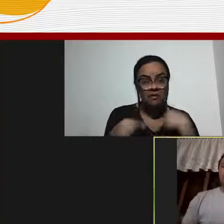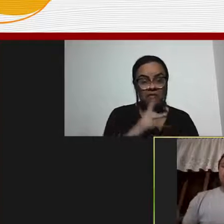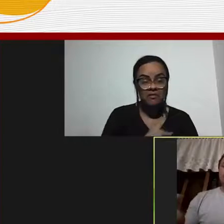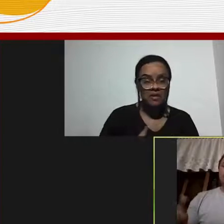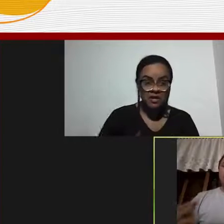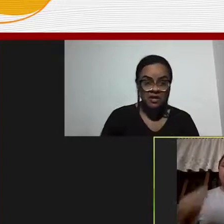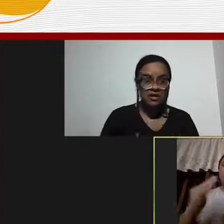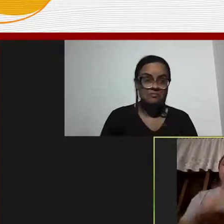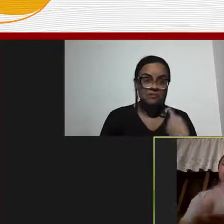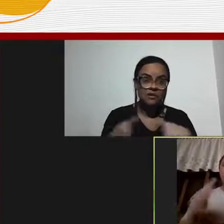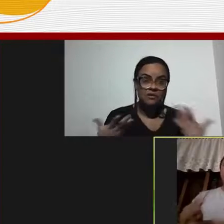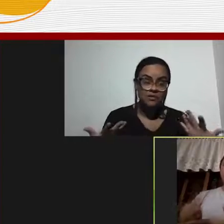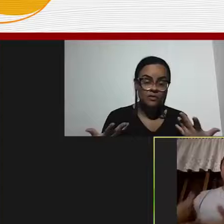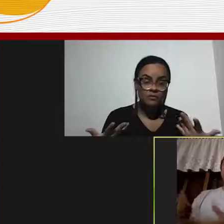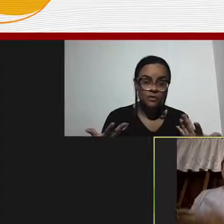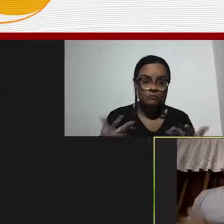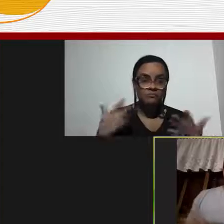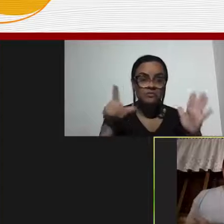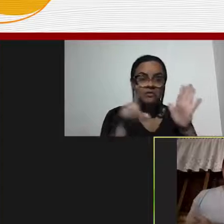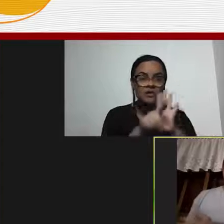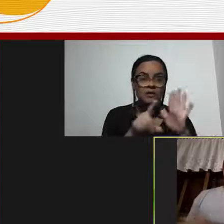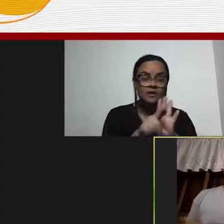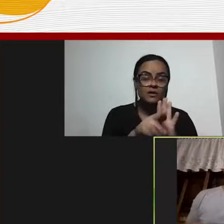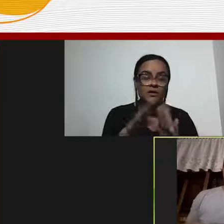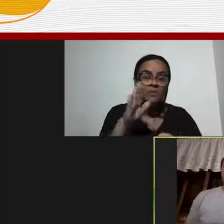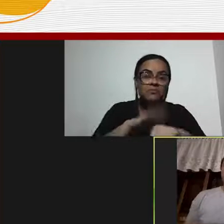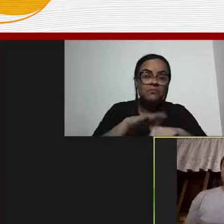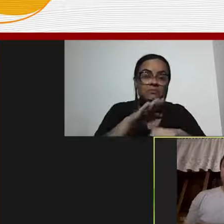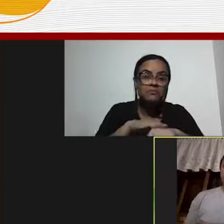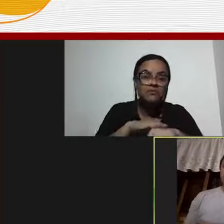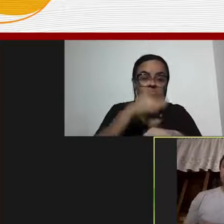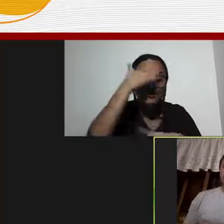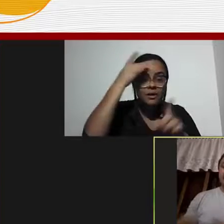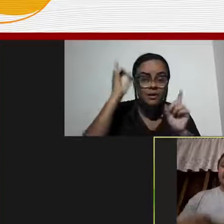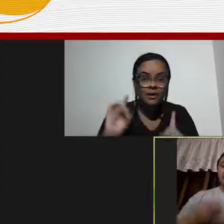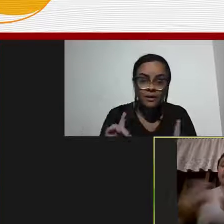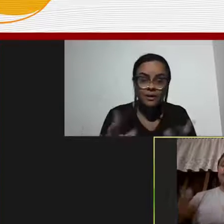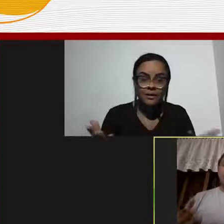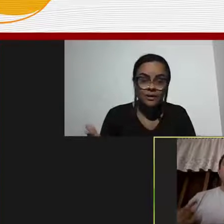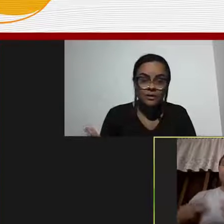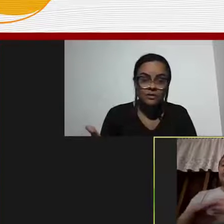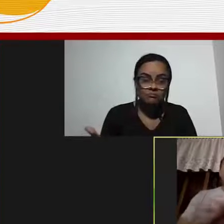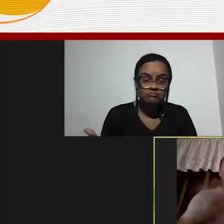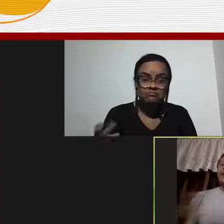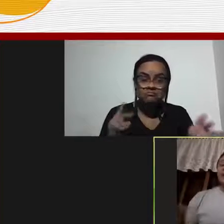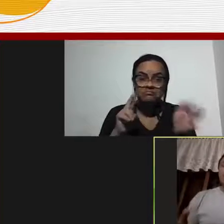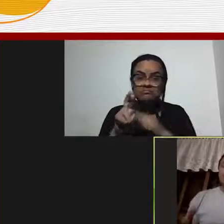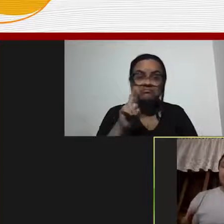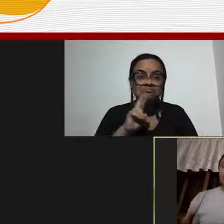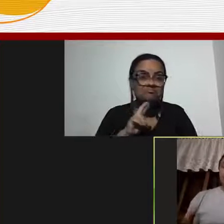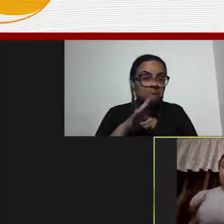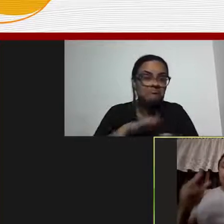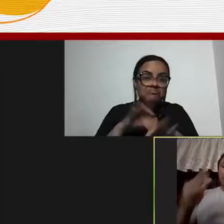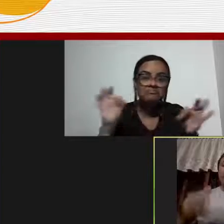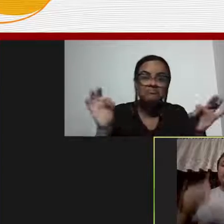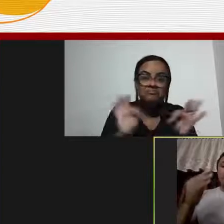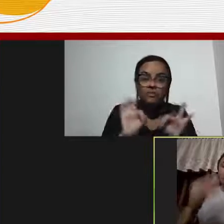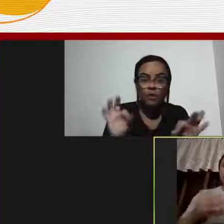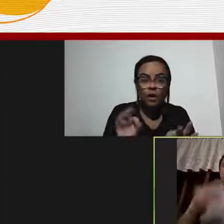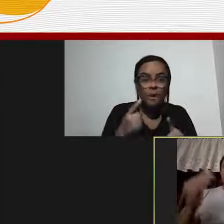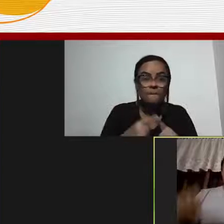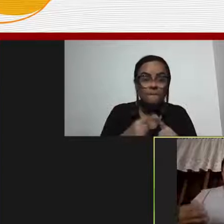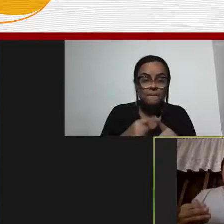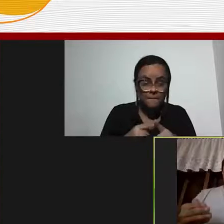fosse um político, qual lei você faria para as pessoas com deficiência? E eu falo que eu não faria nenhuma, porque